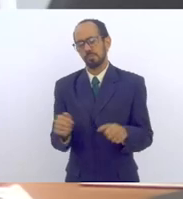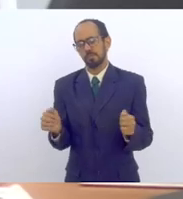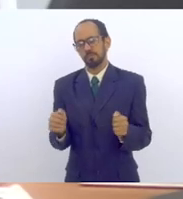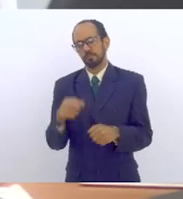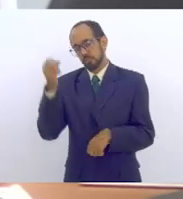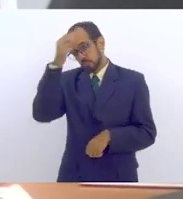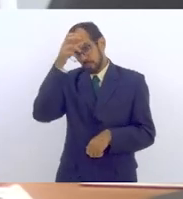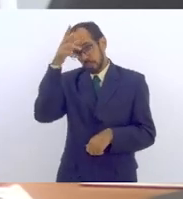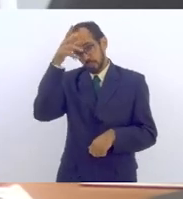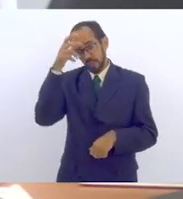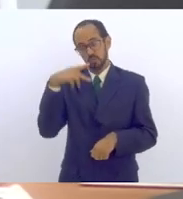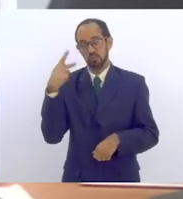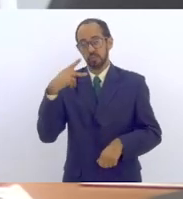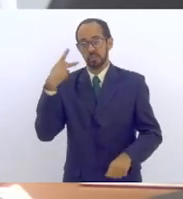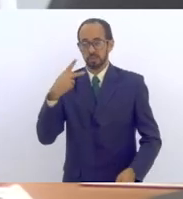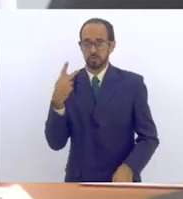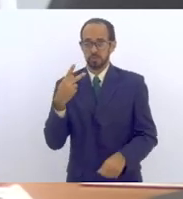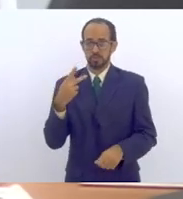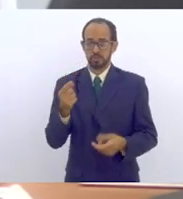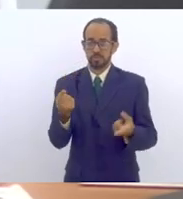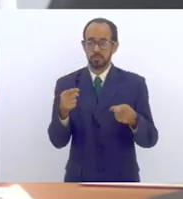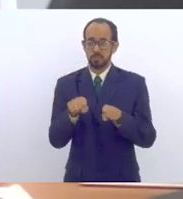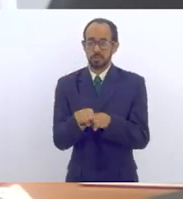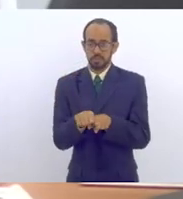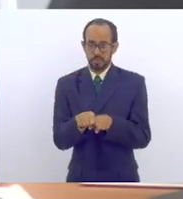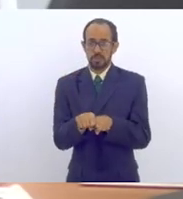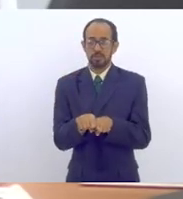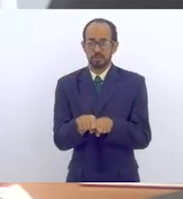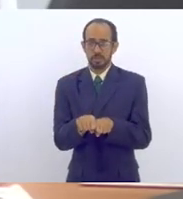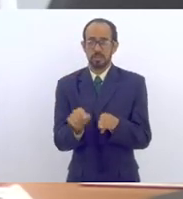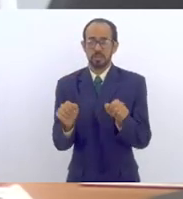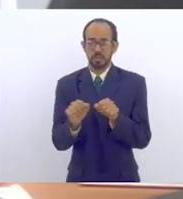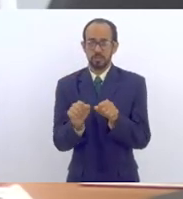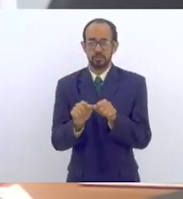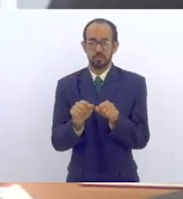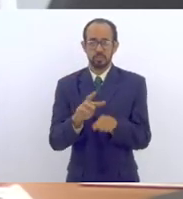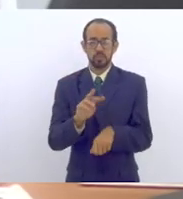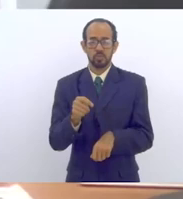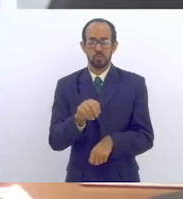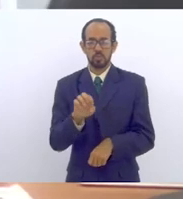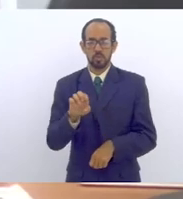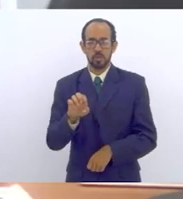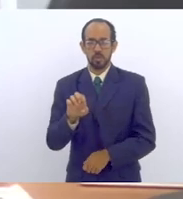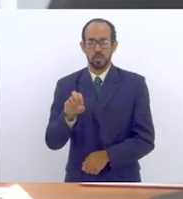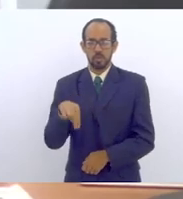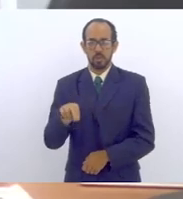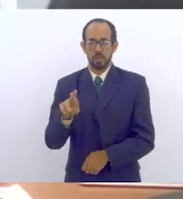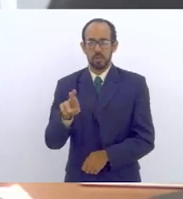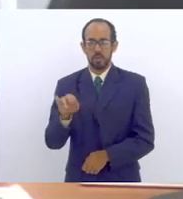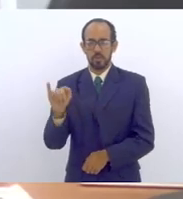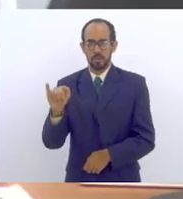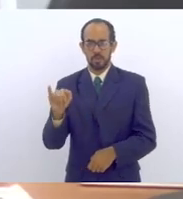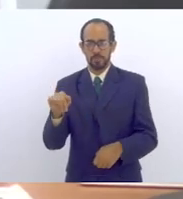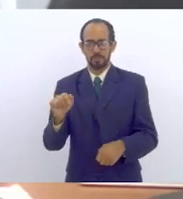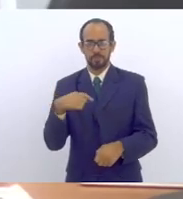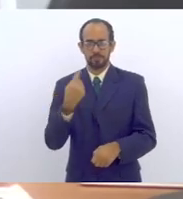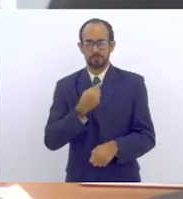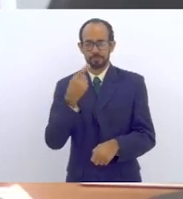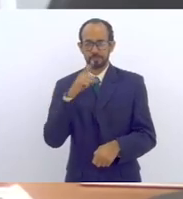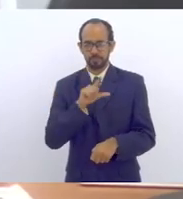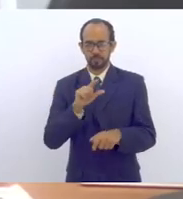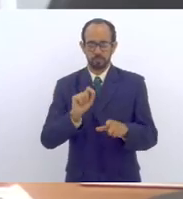prefeitos com os vereadores numa parceria grande que ele fez com o Henry para que a gente pudesse ter